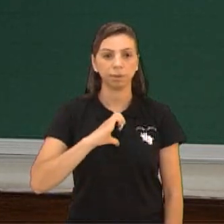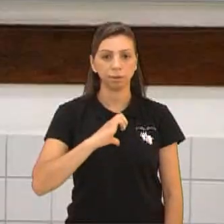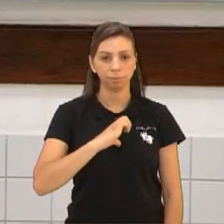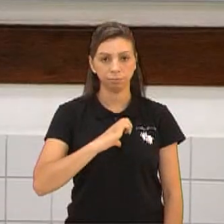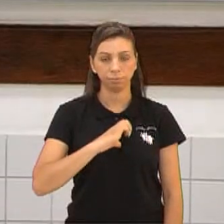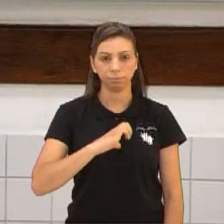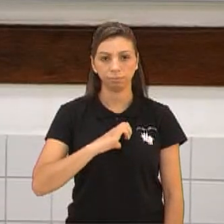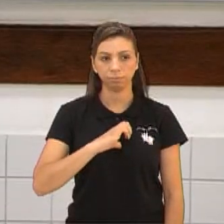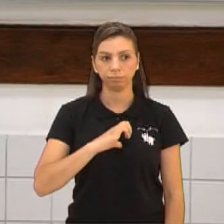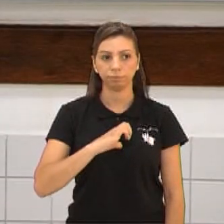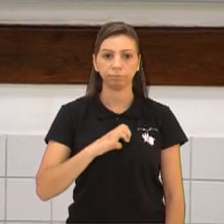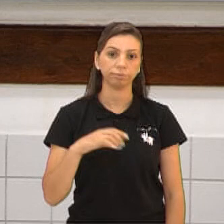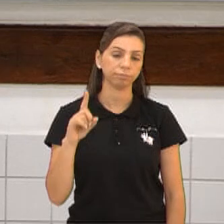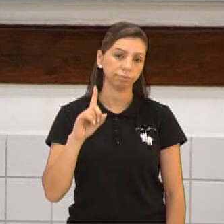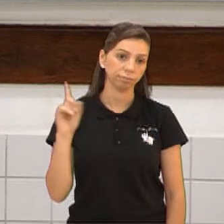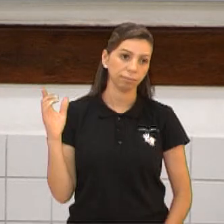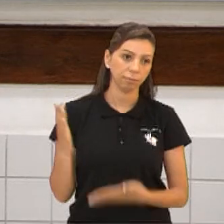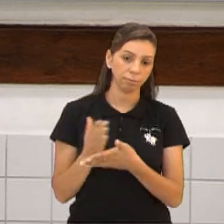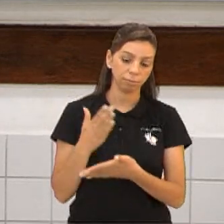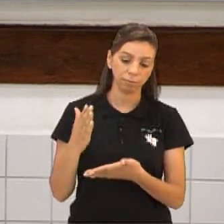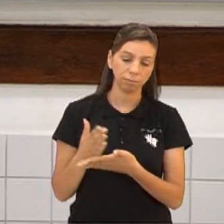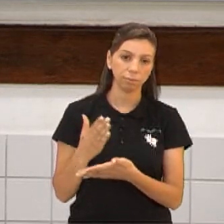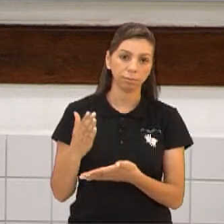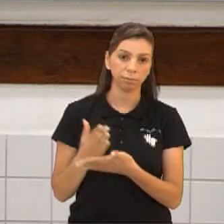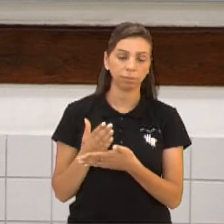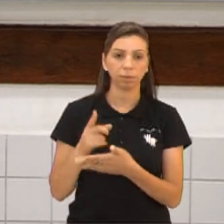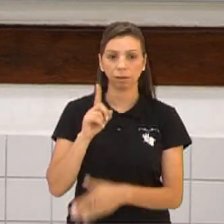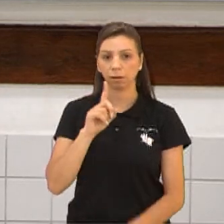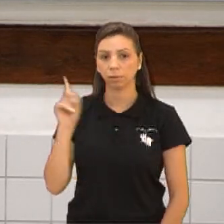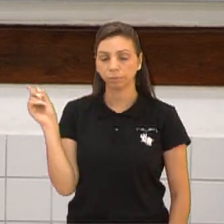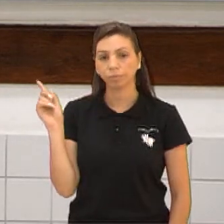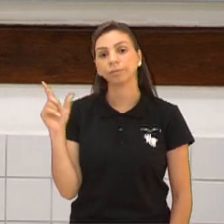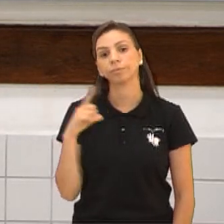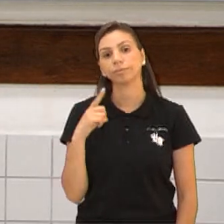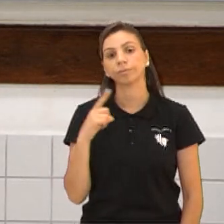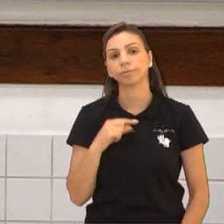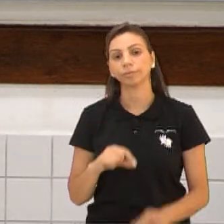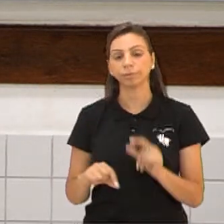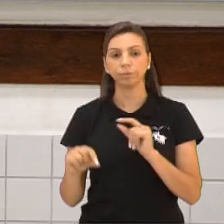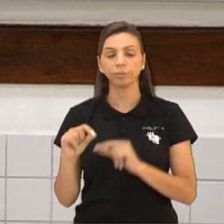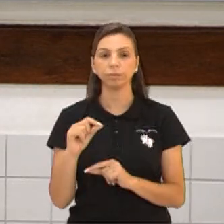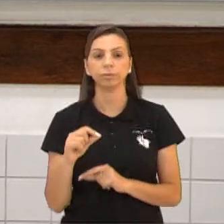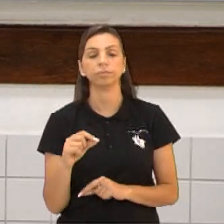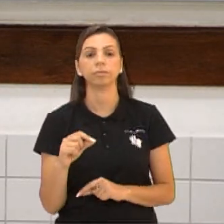né? Então, nessa obra, Crítica da Razão Prática, nós vamos ver, então, o